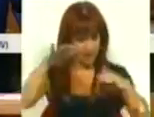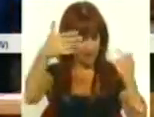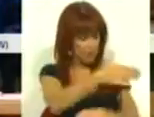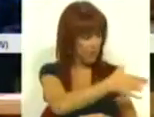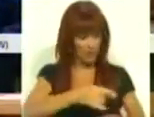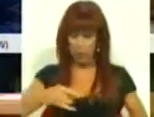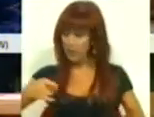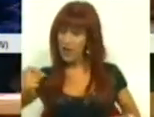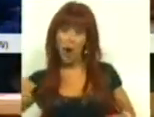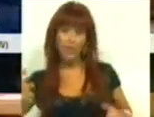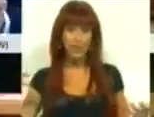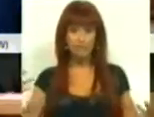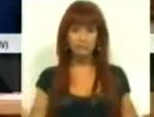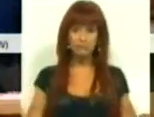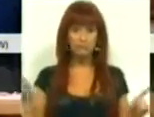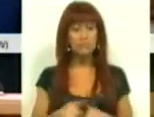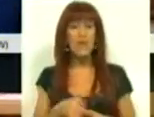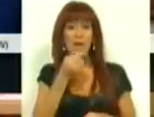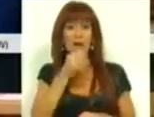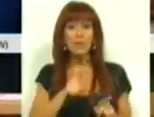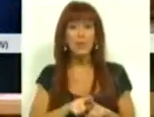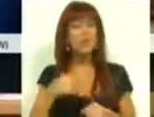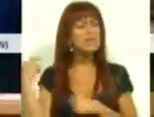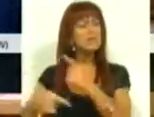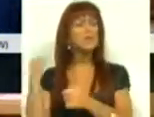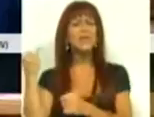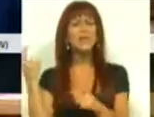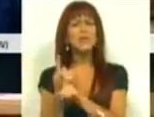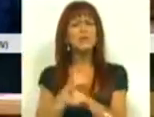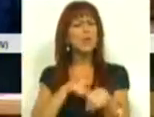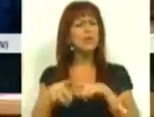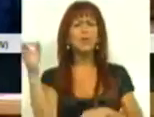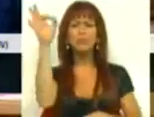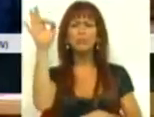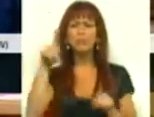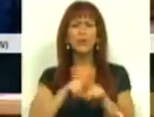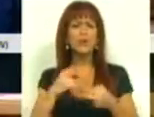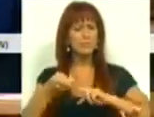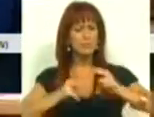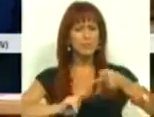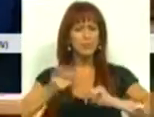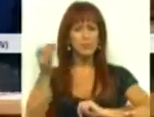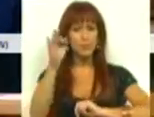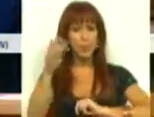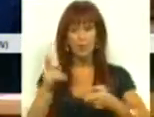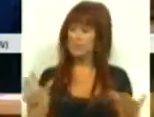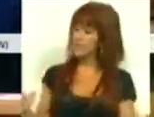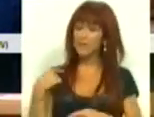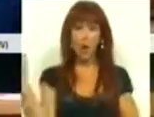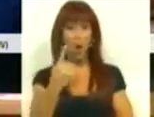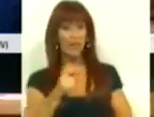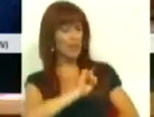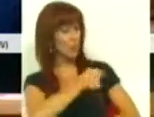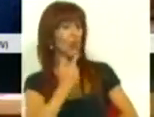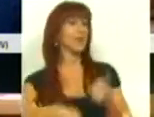início em 1999 e perderia os tradicionais instrumentos de política monetária e cambial. Isto devia ter